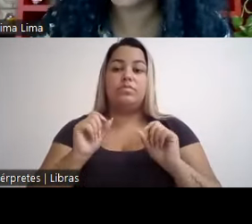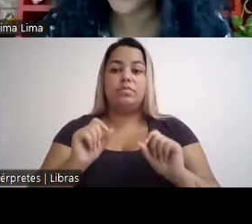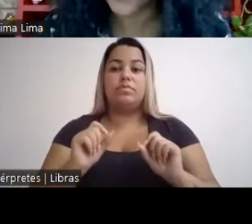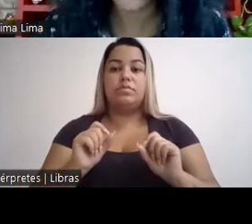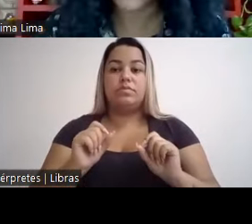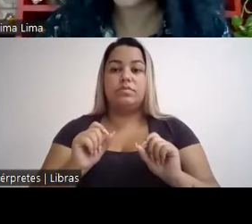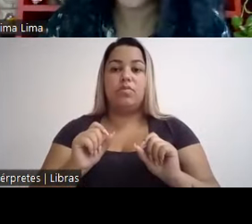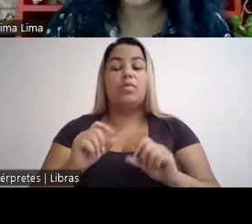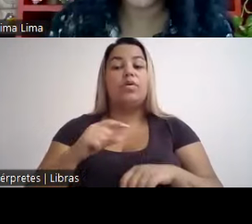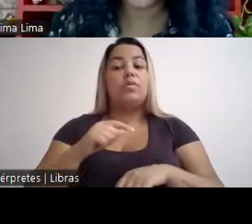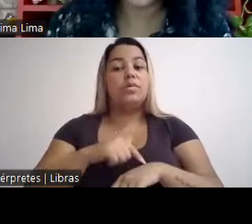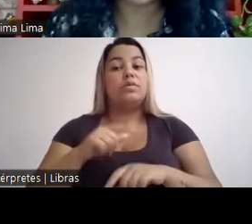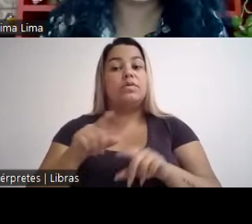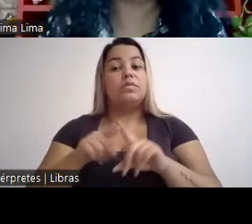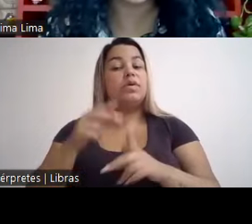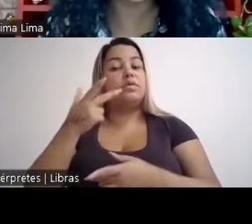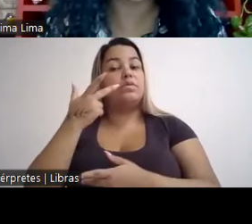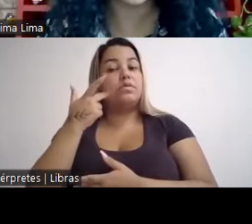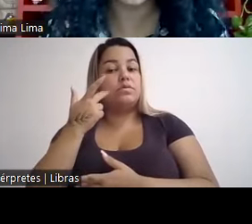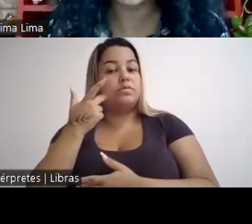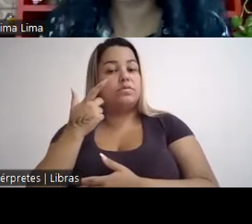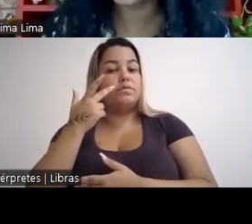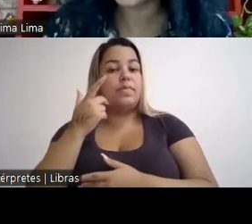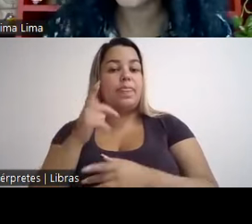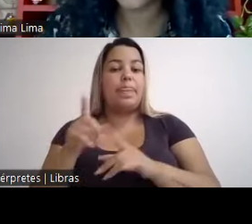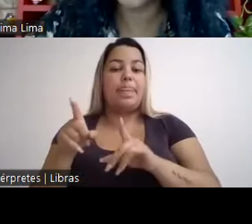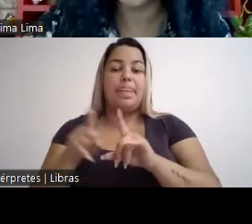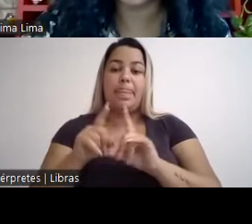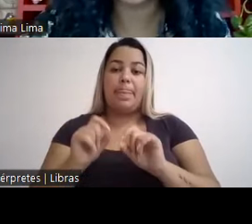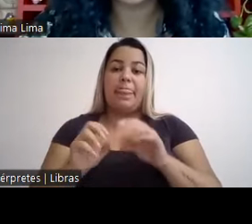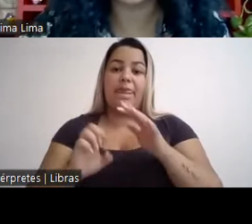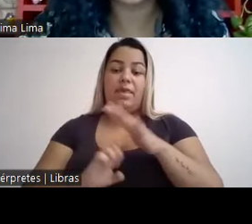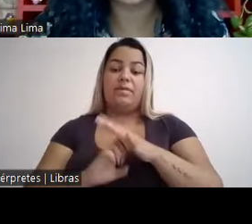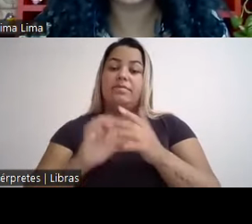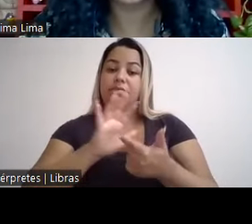devidos momentos naturais de um processo de ter um empreendimento, se apresentem.